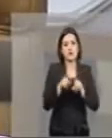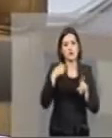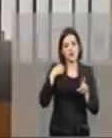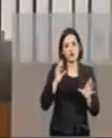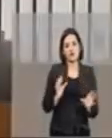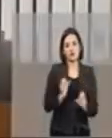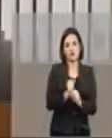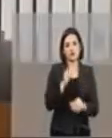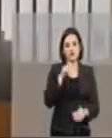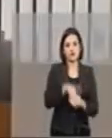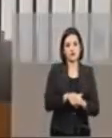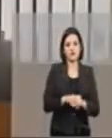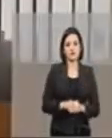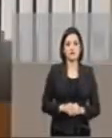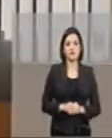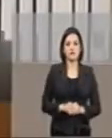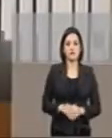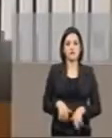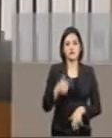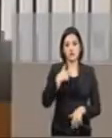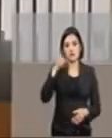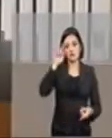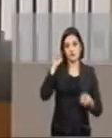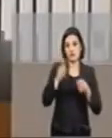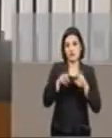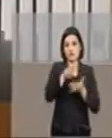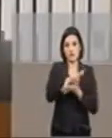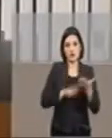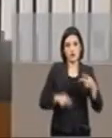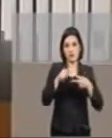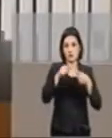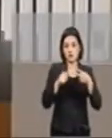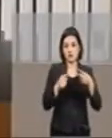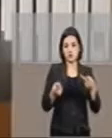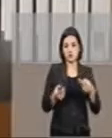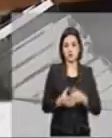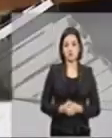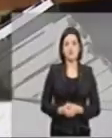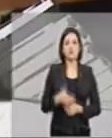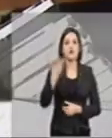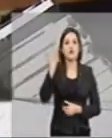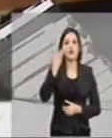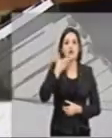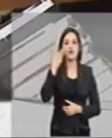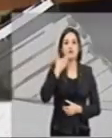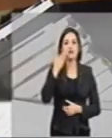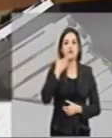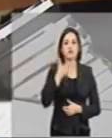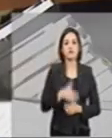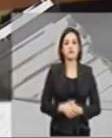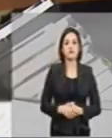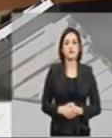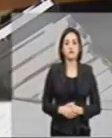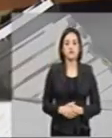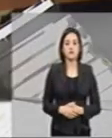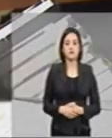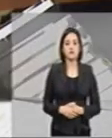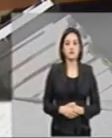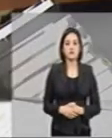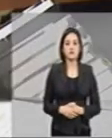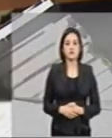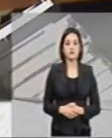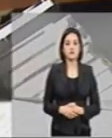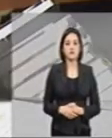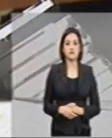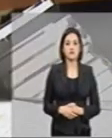Então, acompanho o relator em ambos os feitos. Ministro Ricardo Lewandowski. Presidente, eu